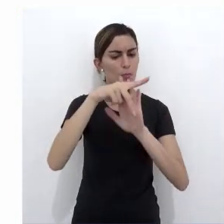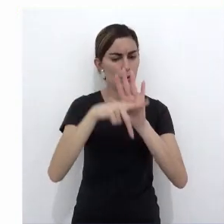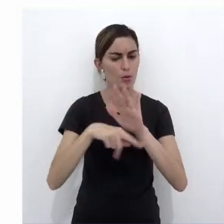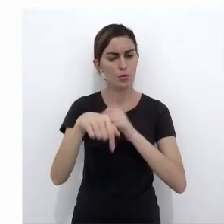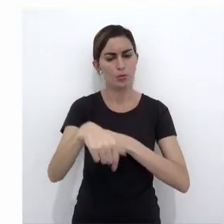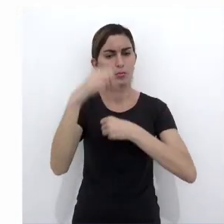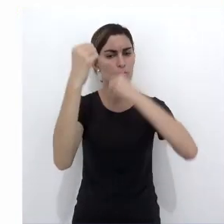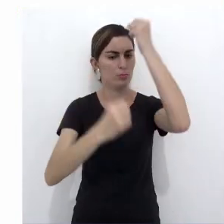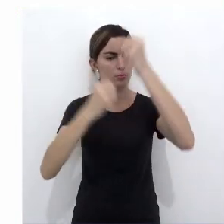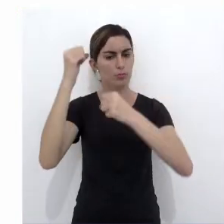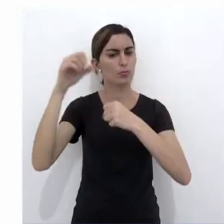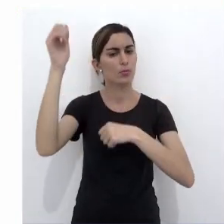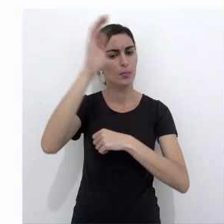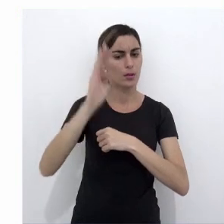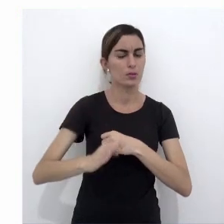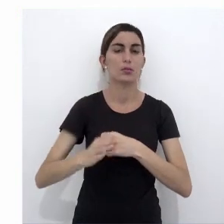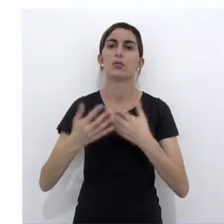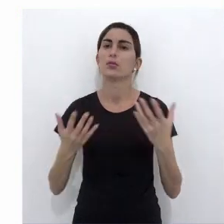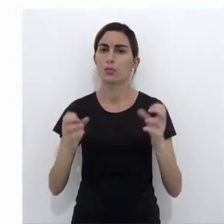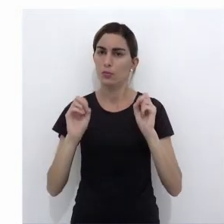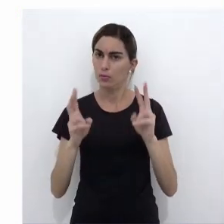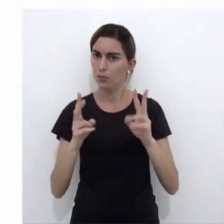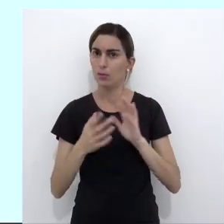industrial para o Brasil, ok?